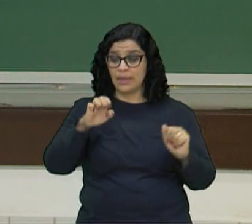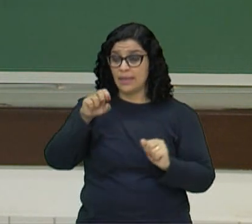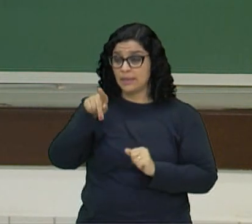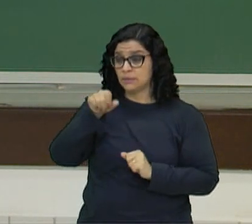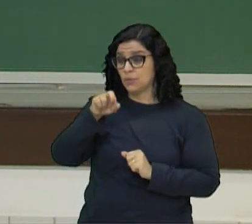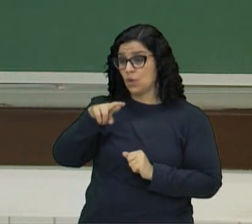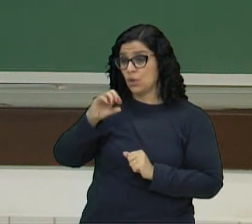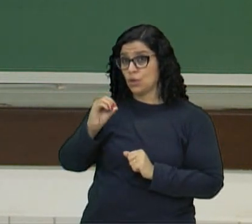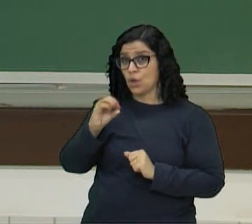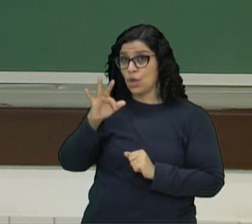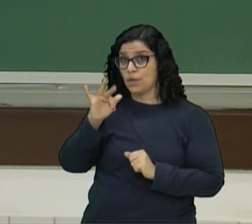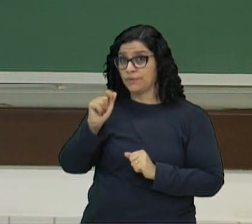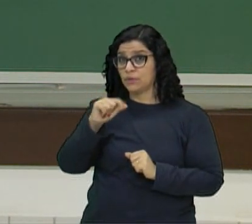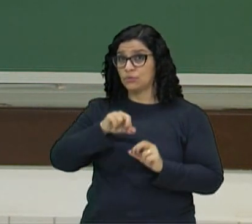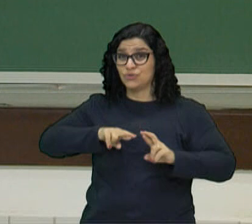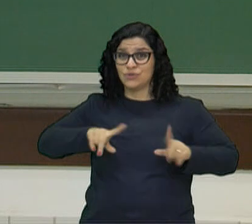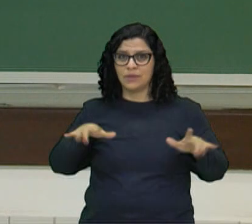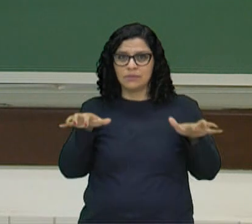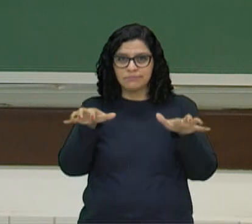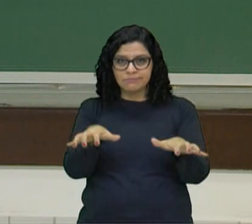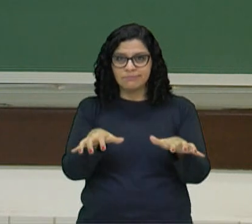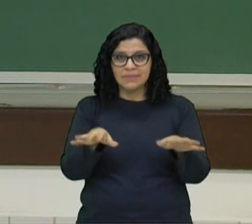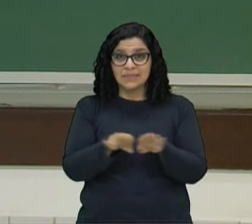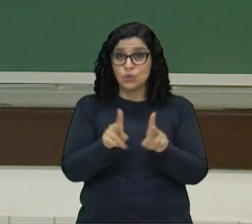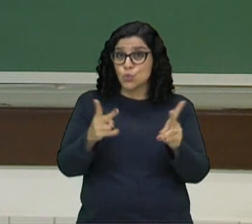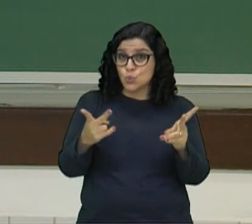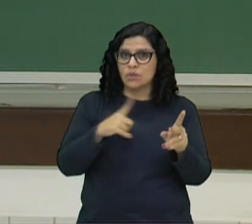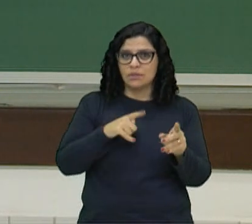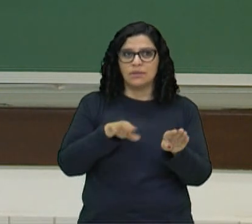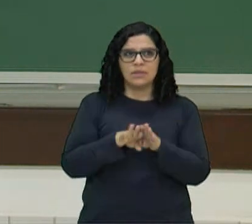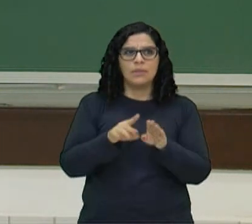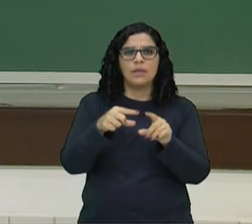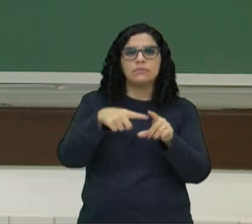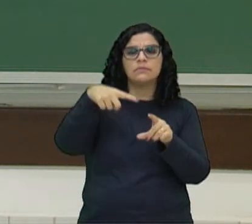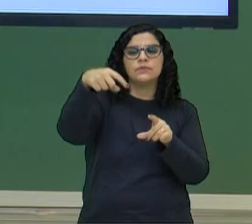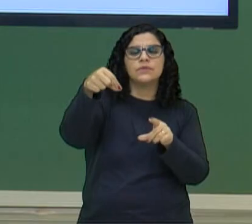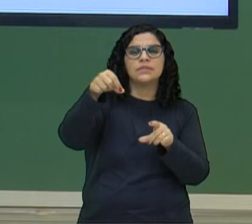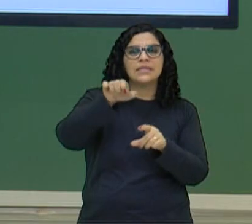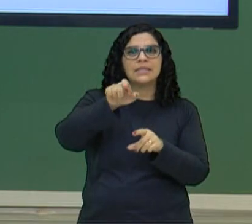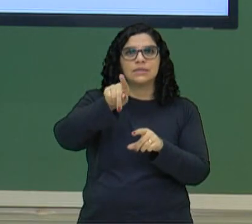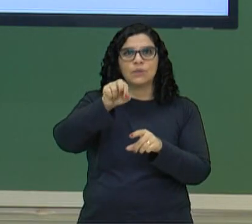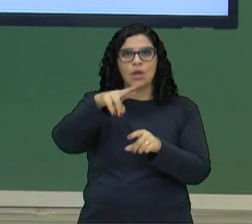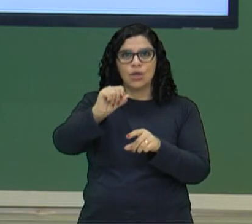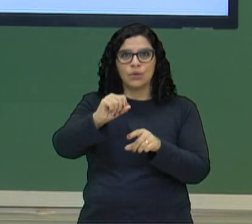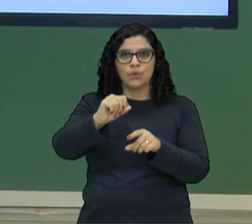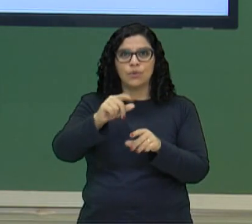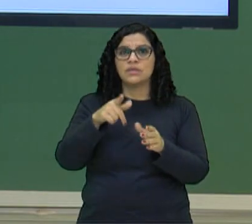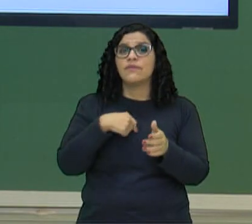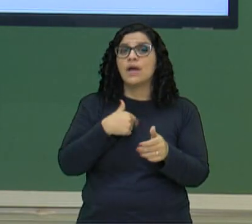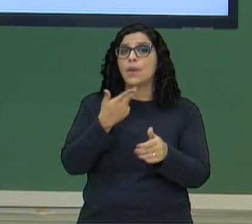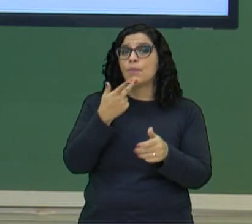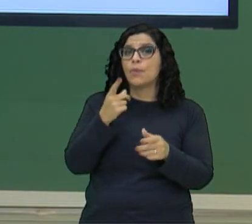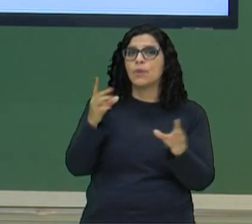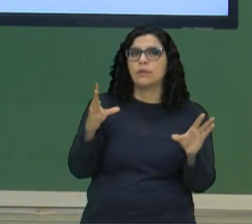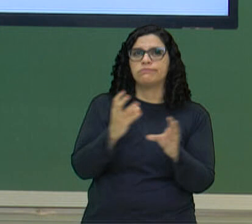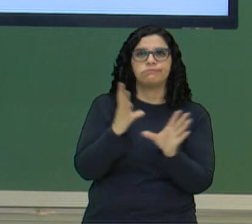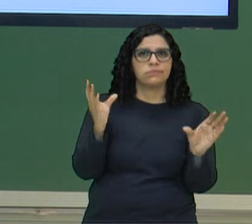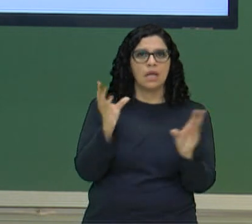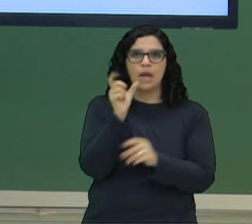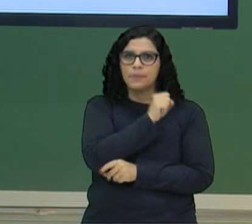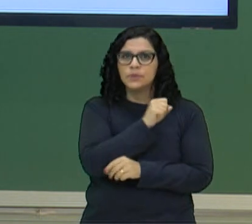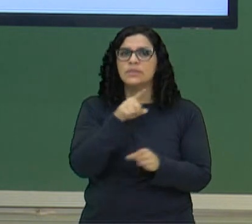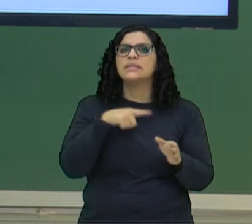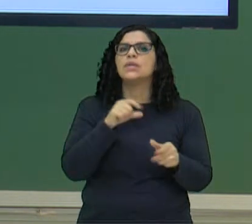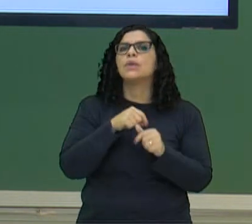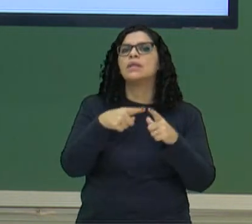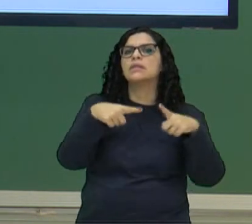duradoura, eu estou olhando um esporófito. O que, que vai ter aqui nas folhas? Esporos. Se eu estou olhando a fase passageira, o que, que